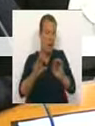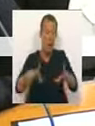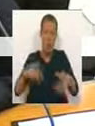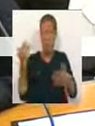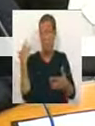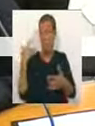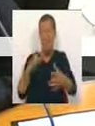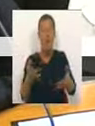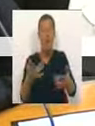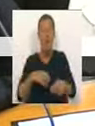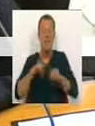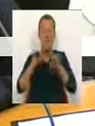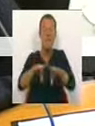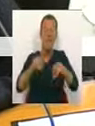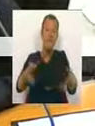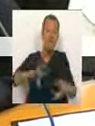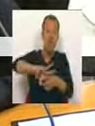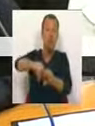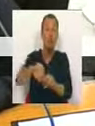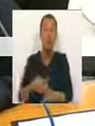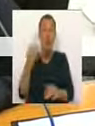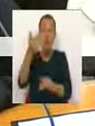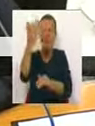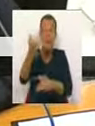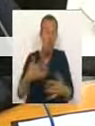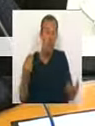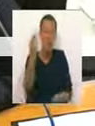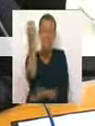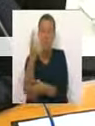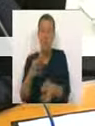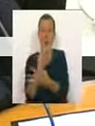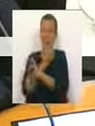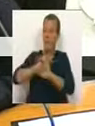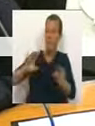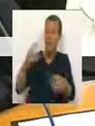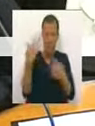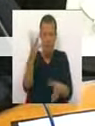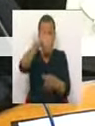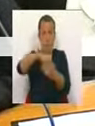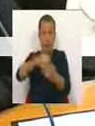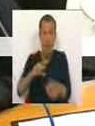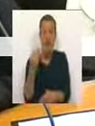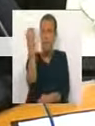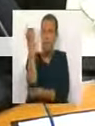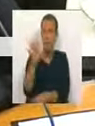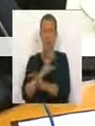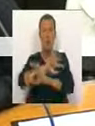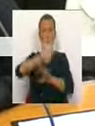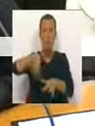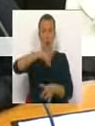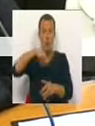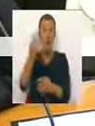ocorreu, e assim evitarmos futuros danos num património notável que faz parte do património mundial da Unesco